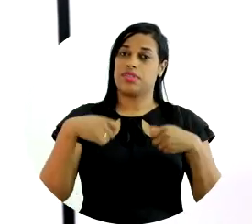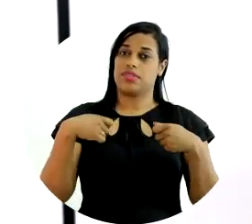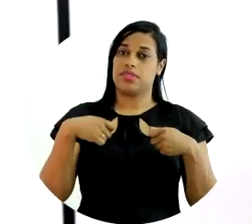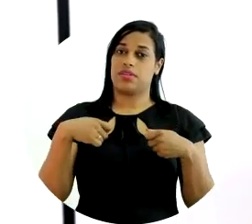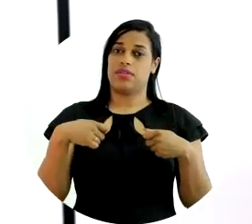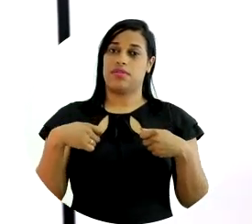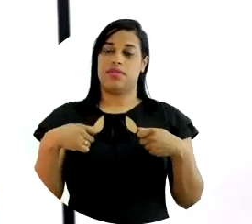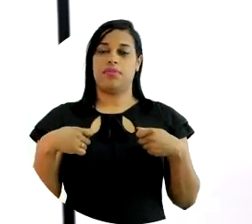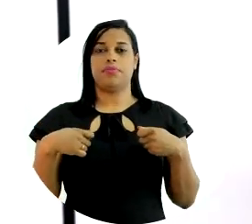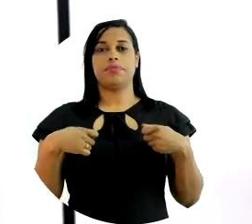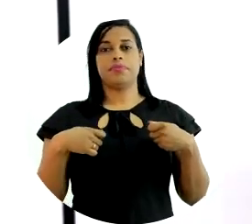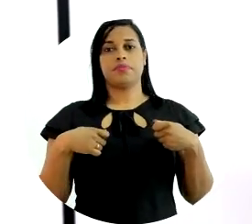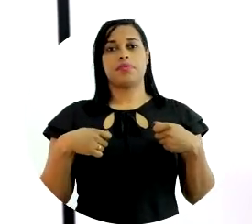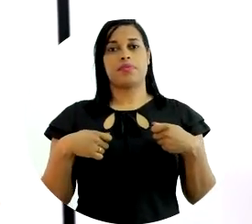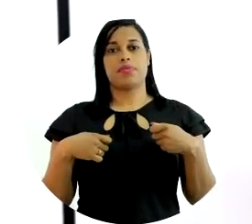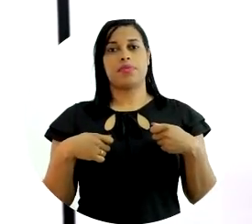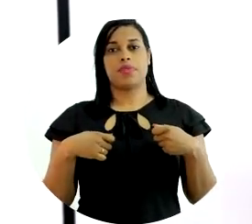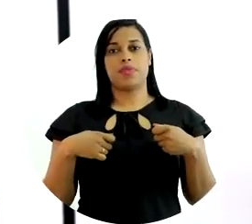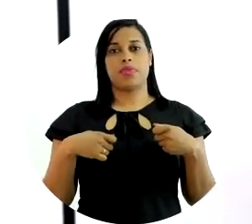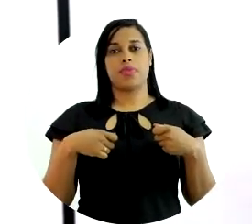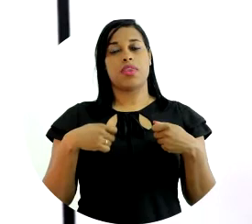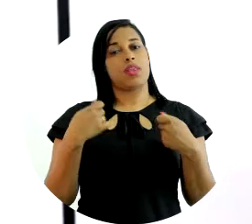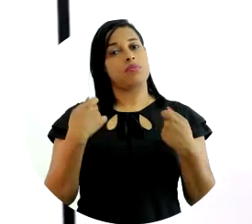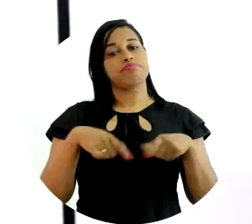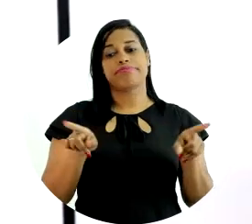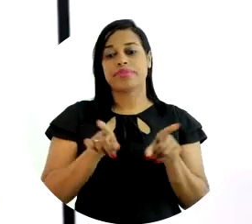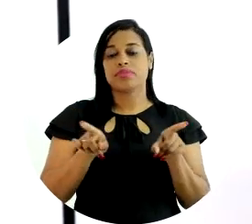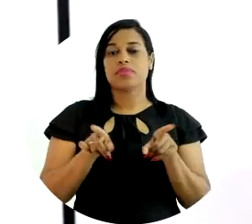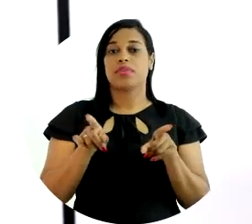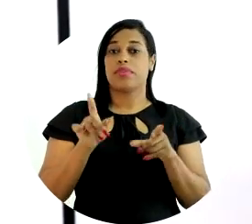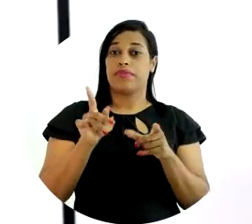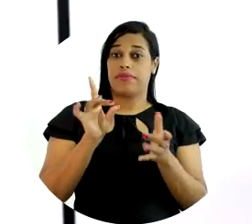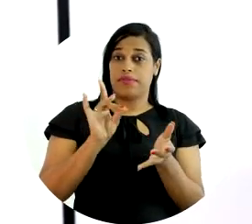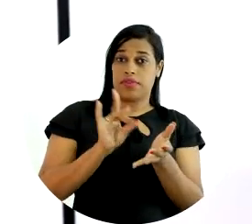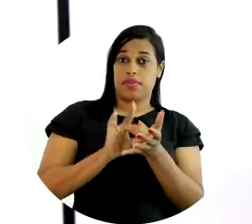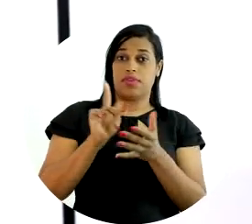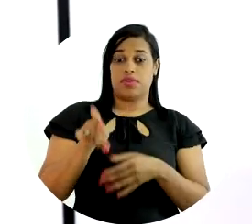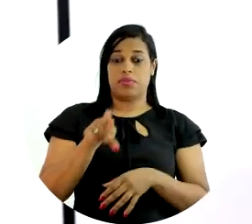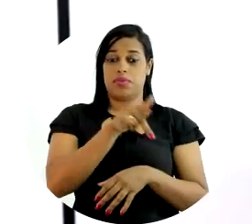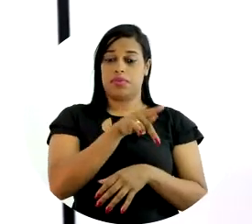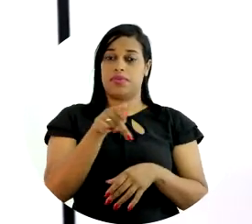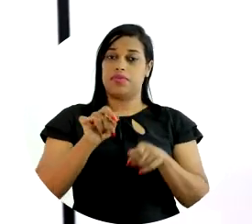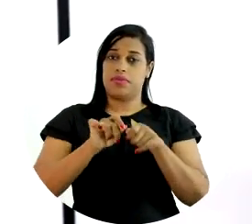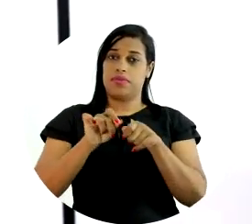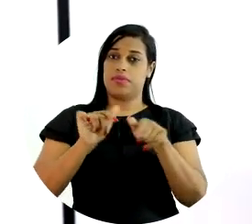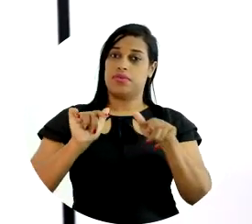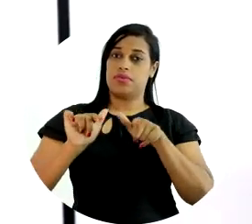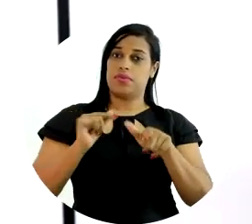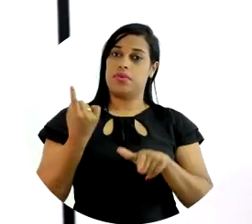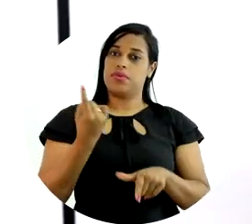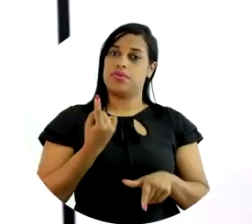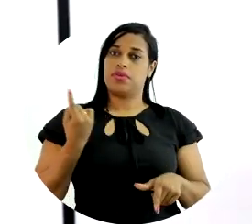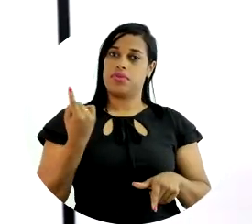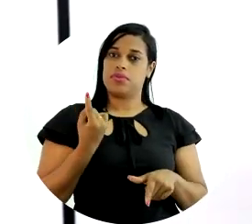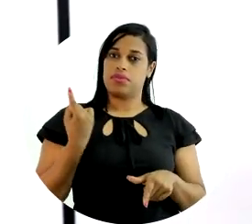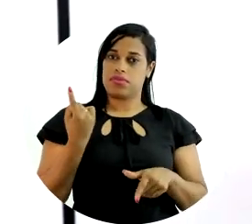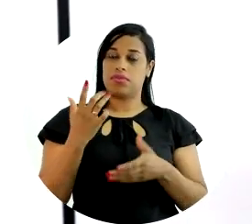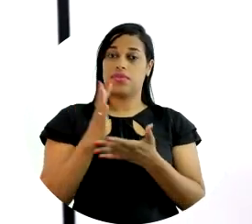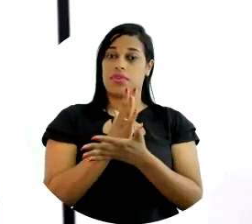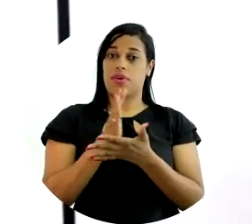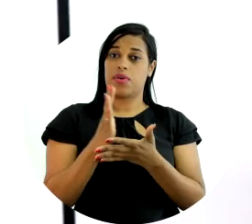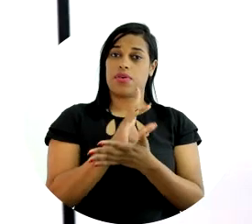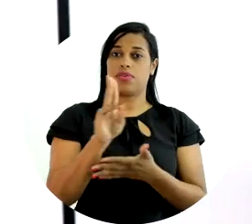tem mais necessidade meio dos foliões membros dos corpos de futuros na verdade o professor na maioria das vezes faz do trabalho sol